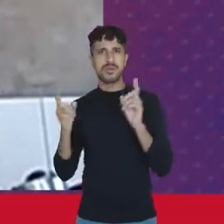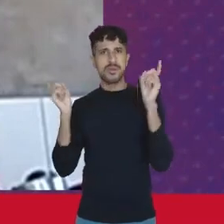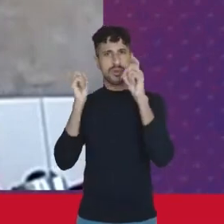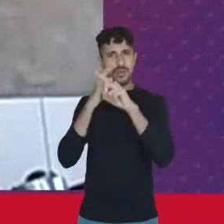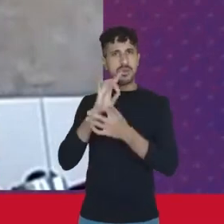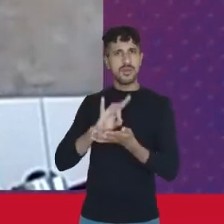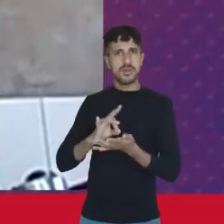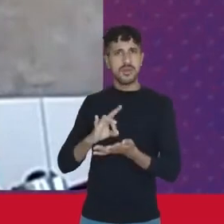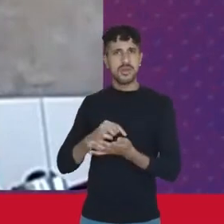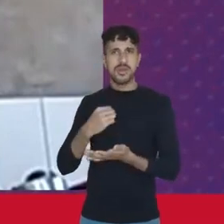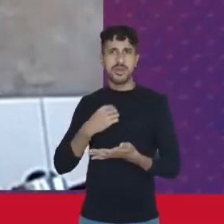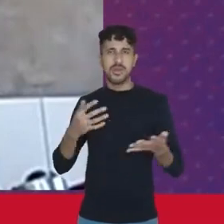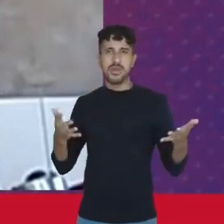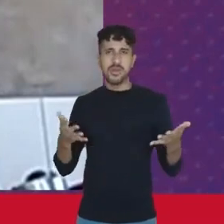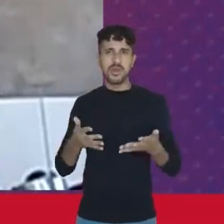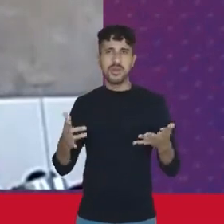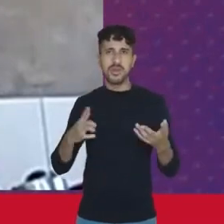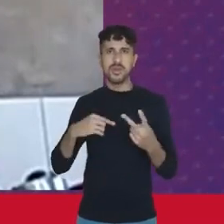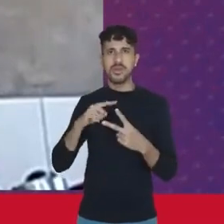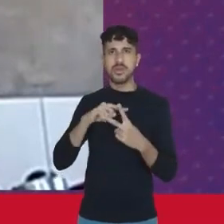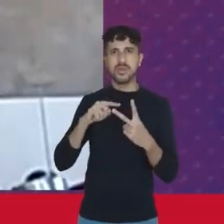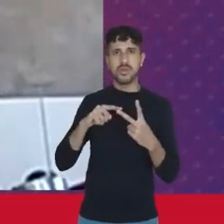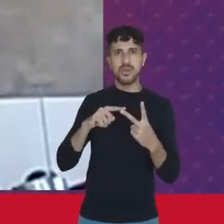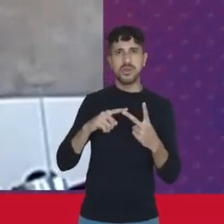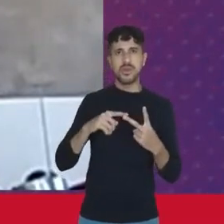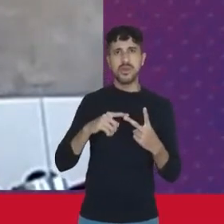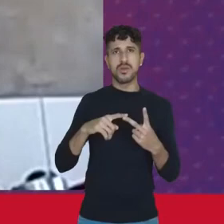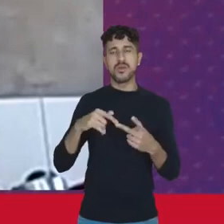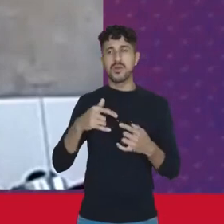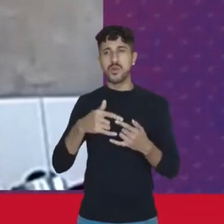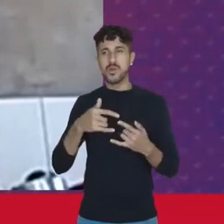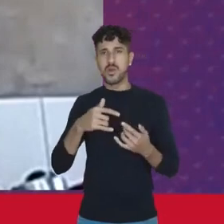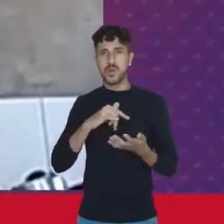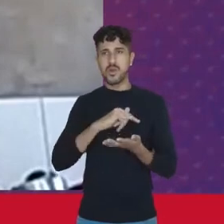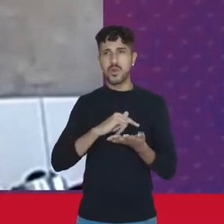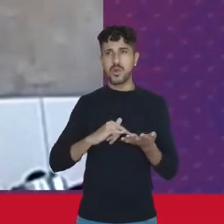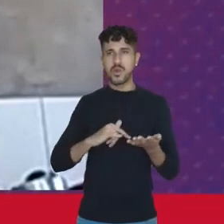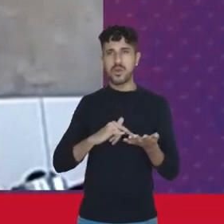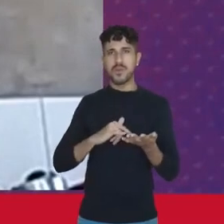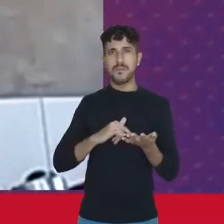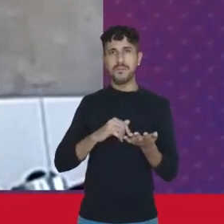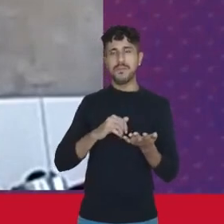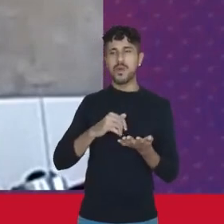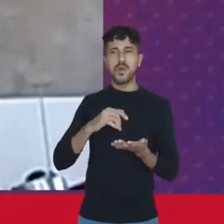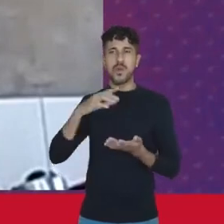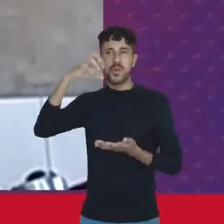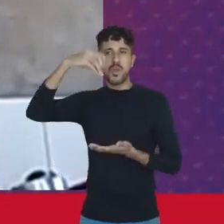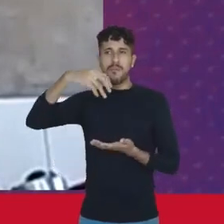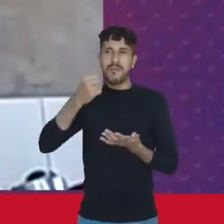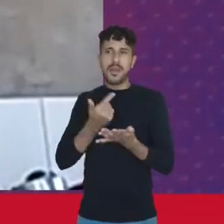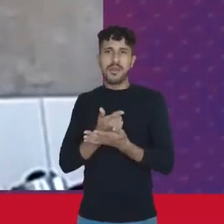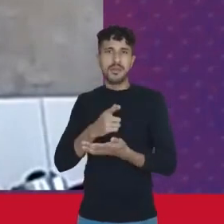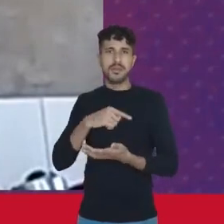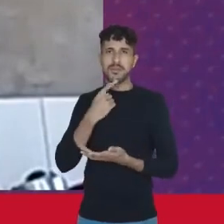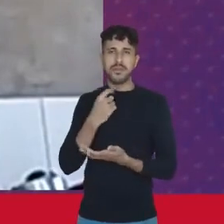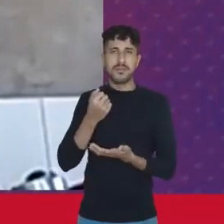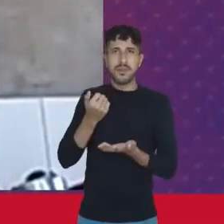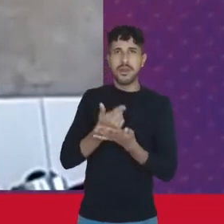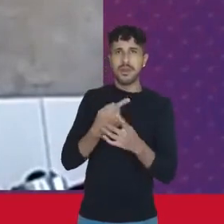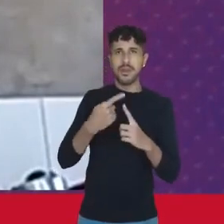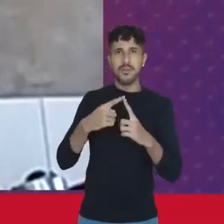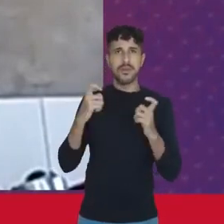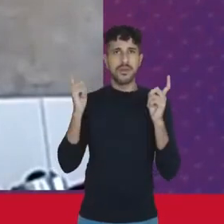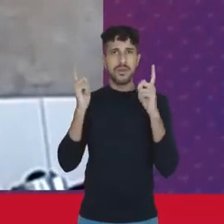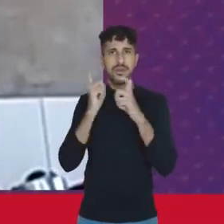difícil mesmo. Eu agora estou com 2 talões de luz atrasados para me pagar. Não tenho como pagar, porque